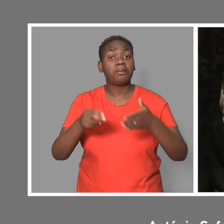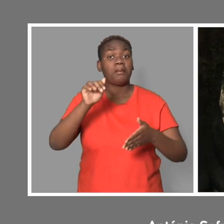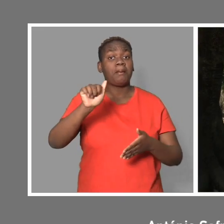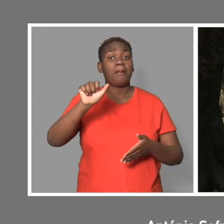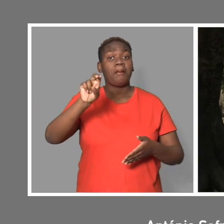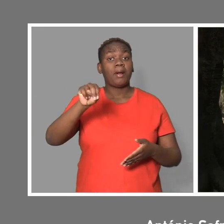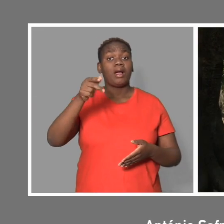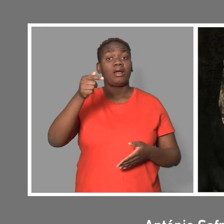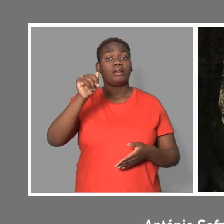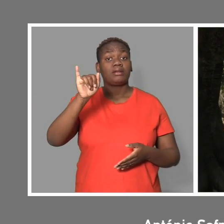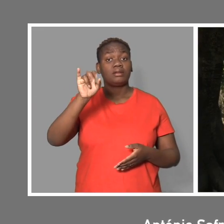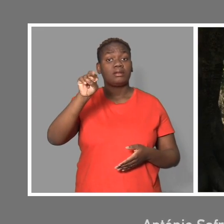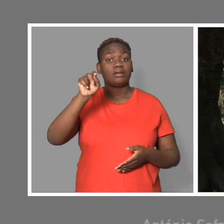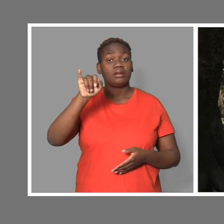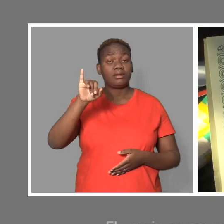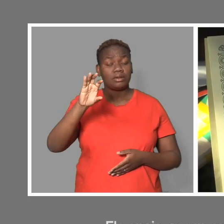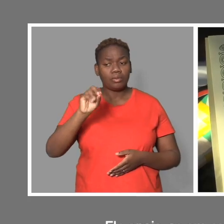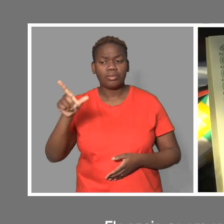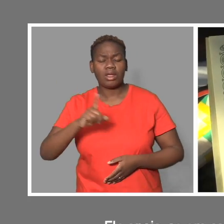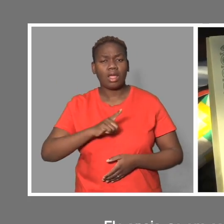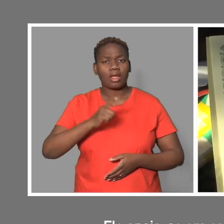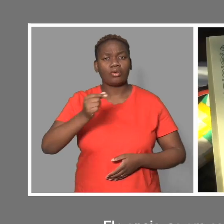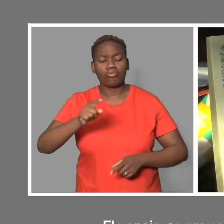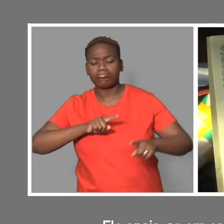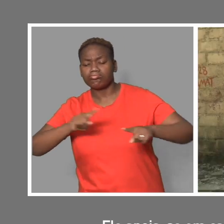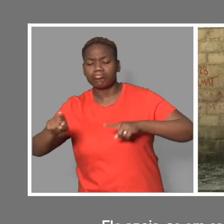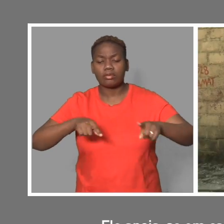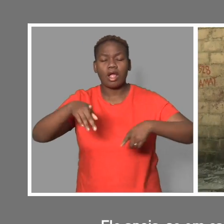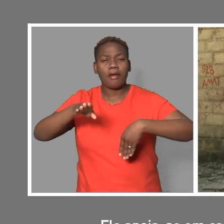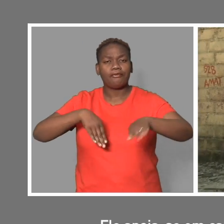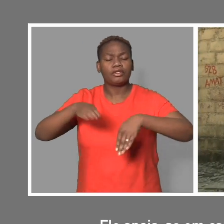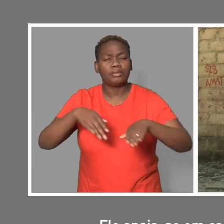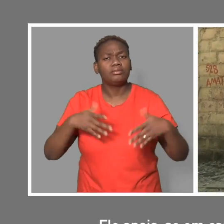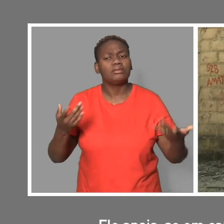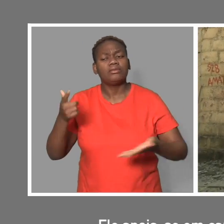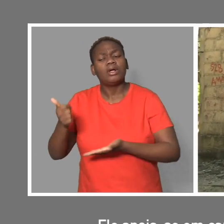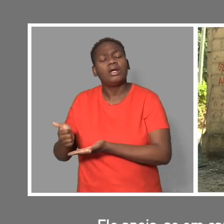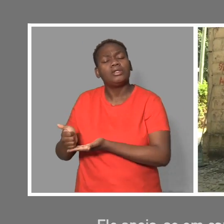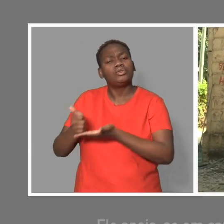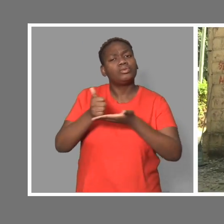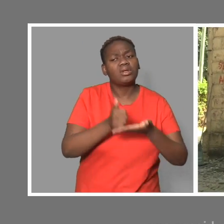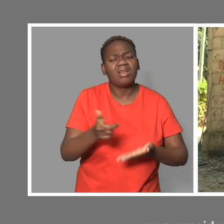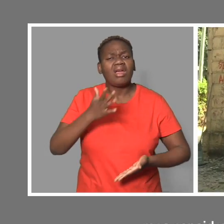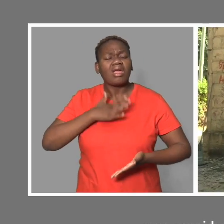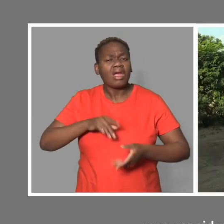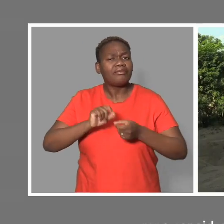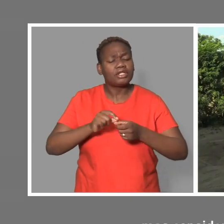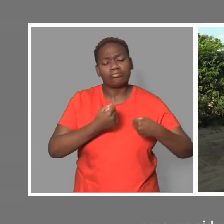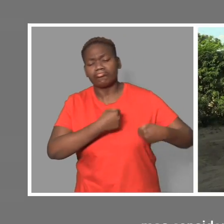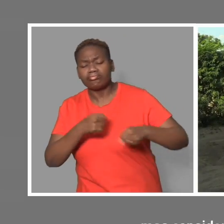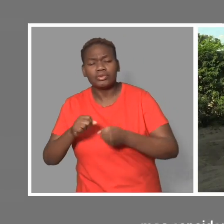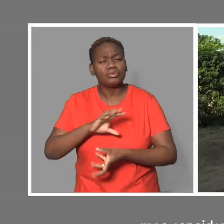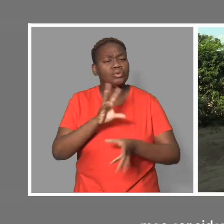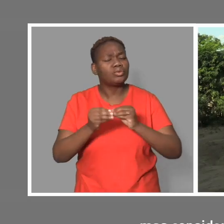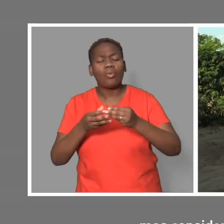António Safrão é treinador de futebol. Ele apoia-se em canadianas para a sua locomoção, mas considera que esta